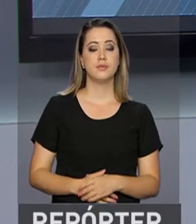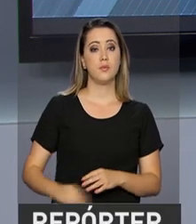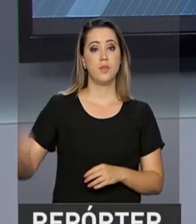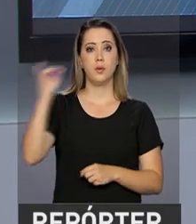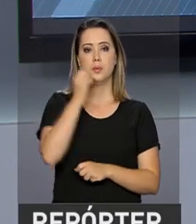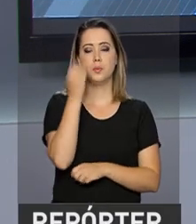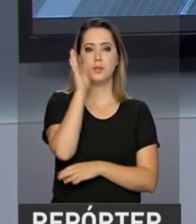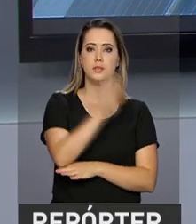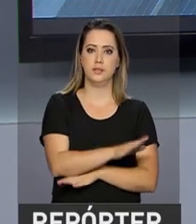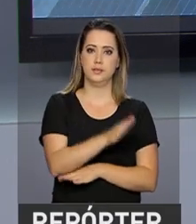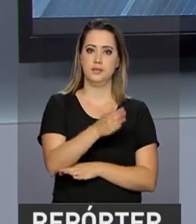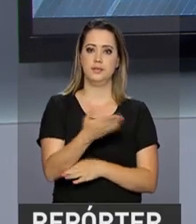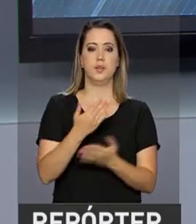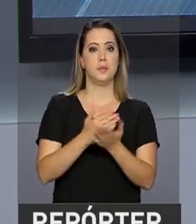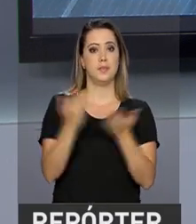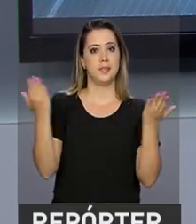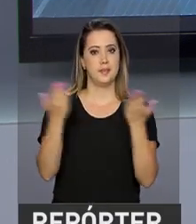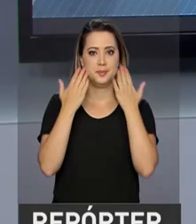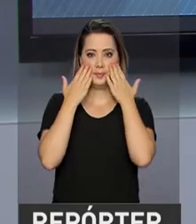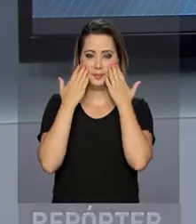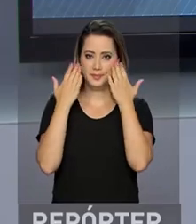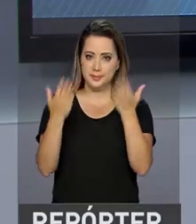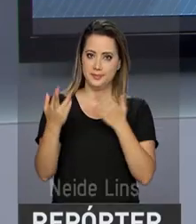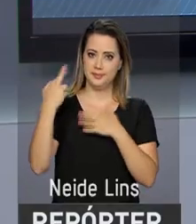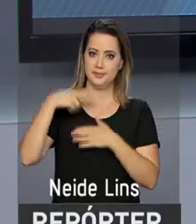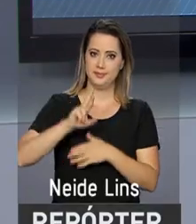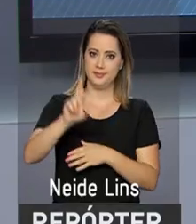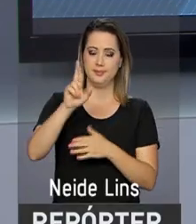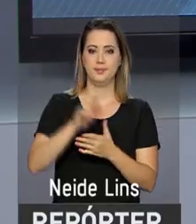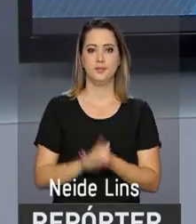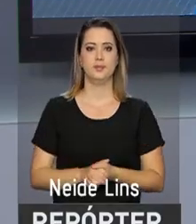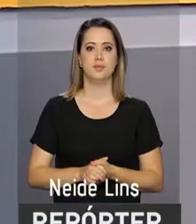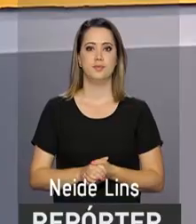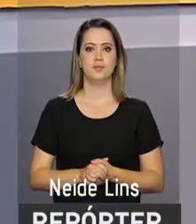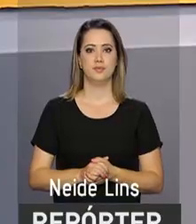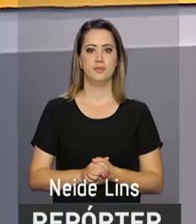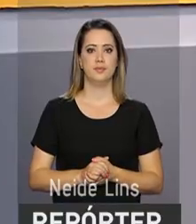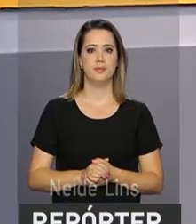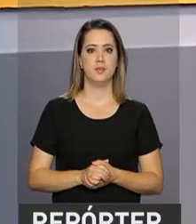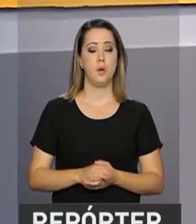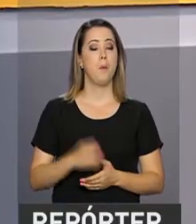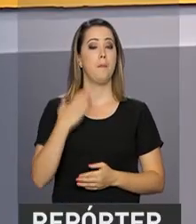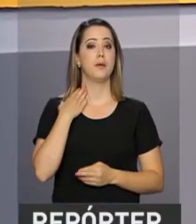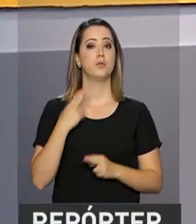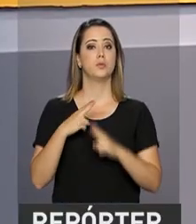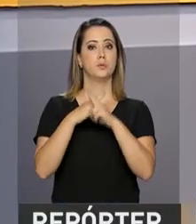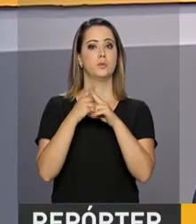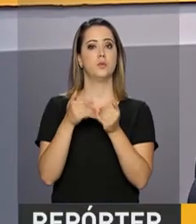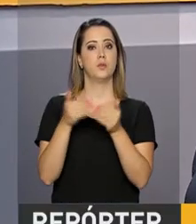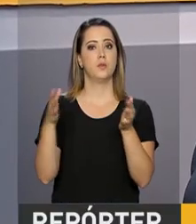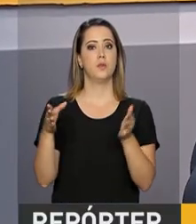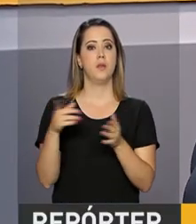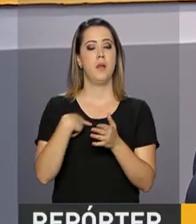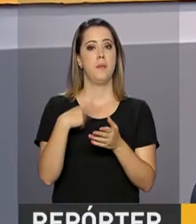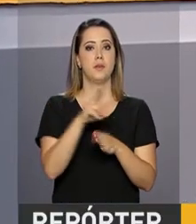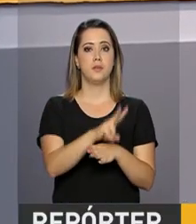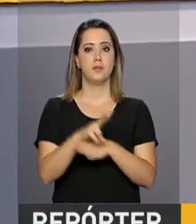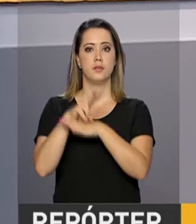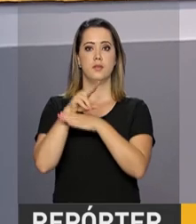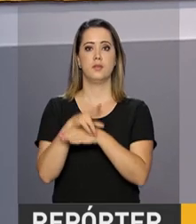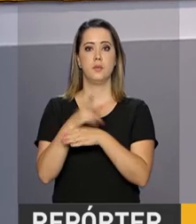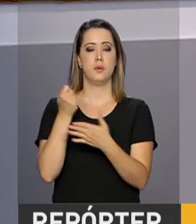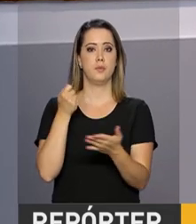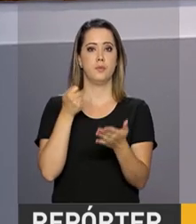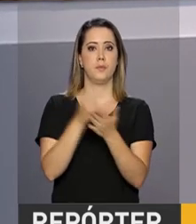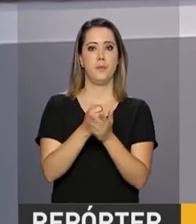Olá boa tarde começa agora mais uma edição do repórter NBR a Caixa Econômica Federal abriu linha de crédito para